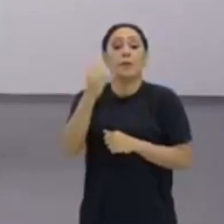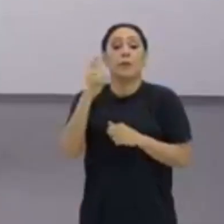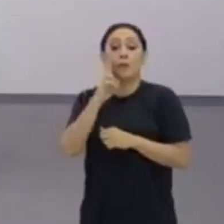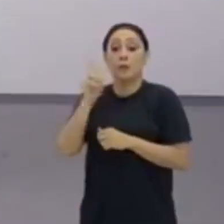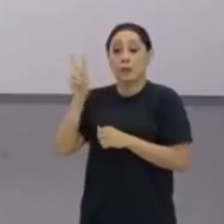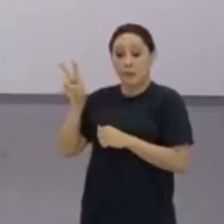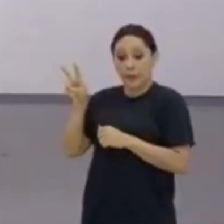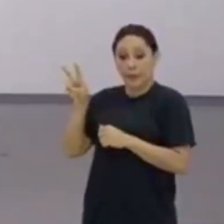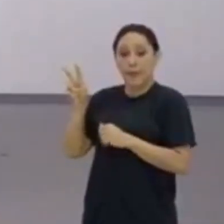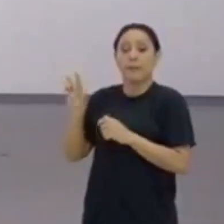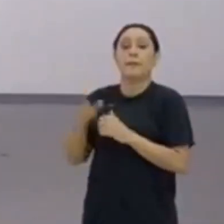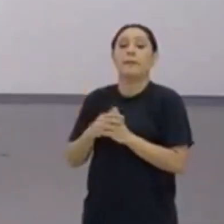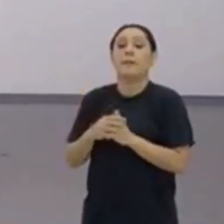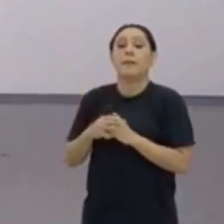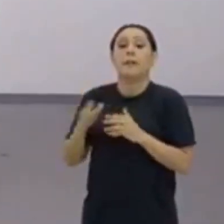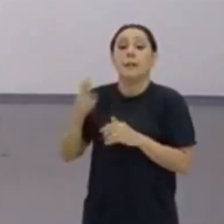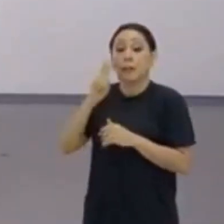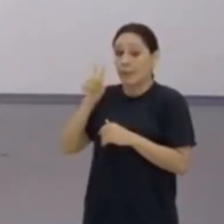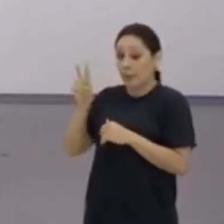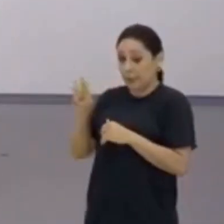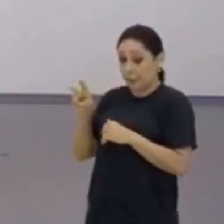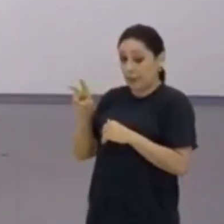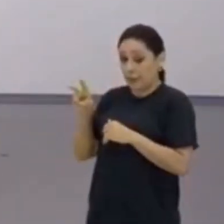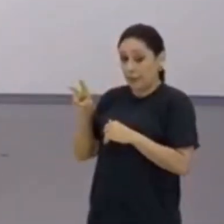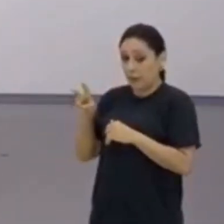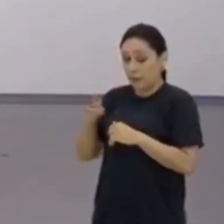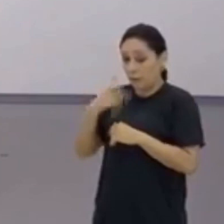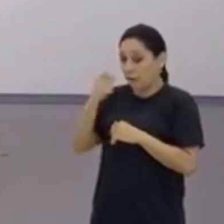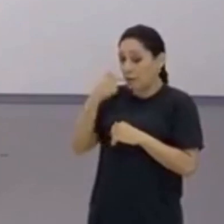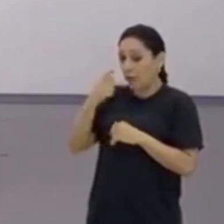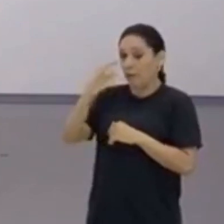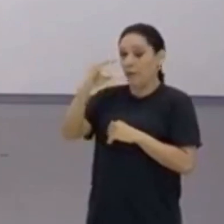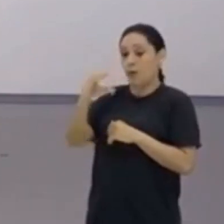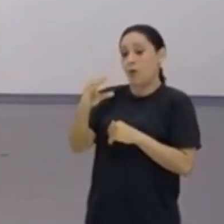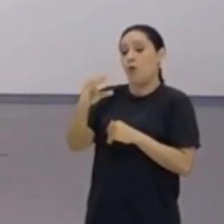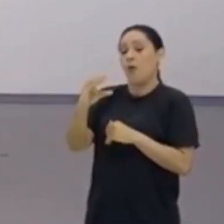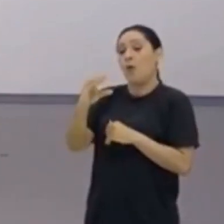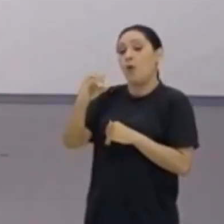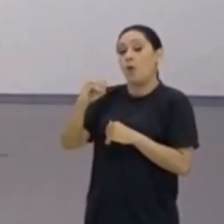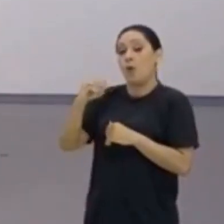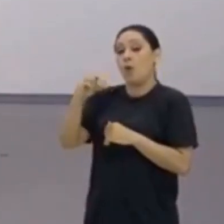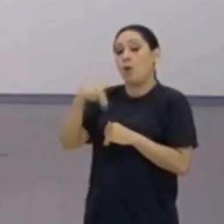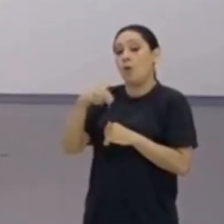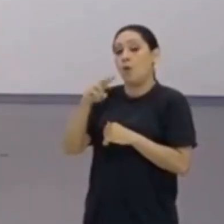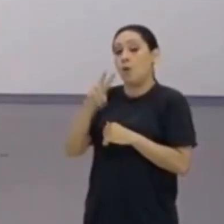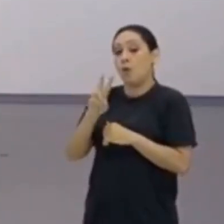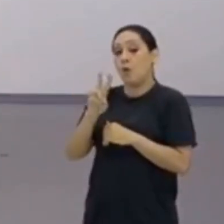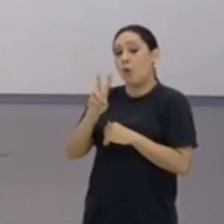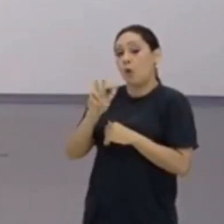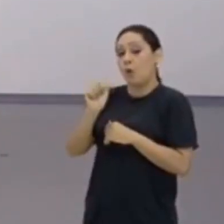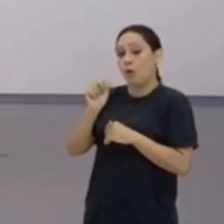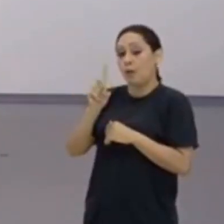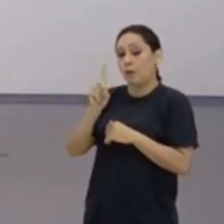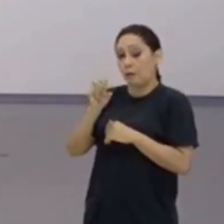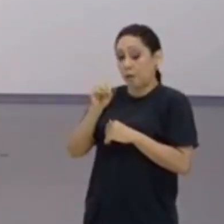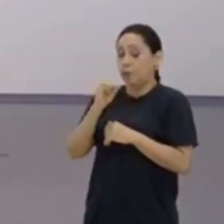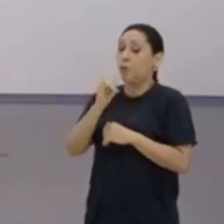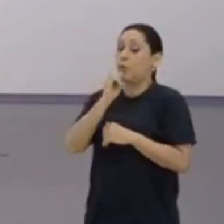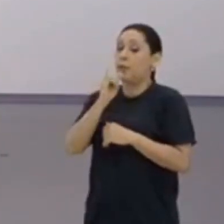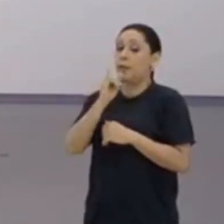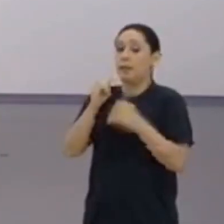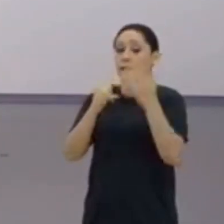pessoal. Olha para cá. Quando ele fala côvado, um côvado, você vai pegar aqui, esticar o seu braço, tudo